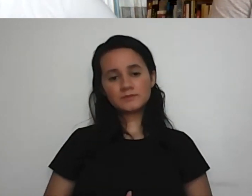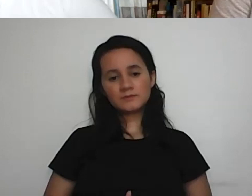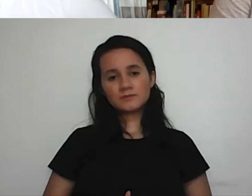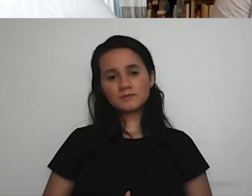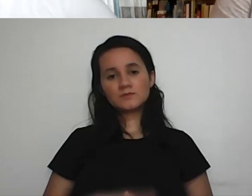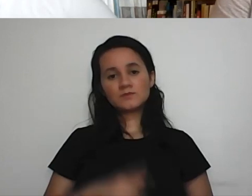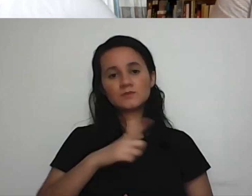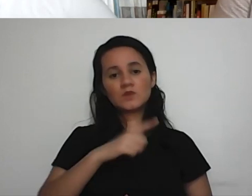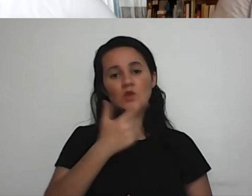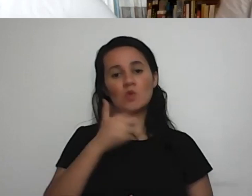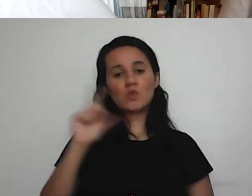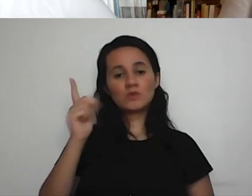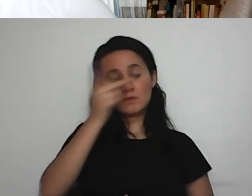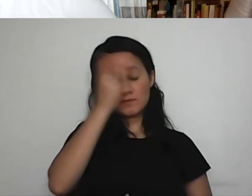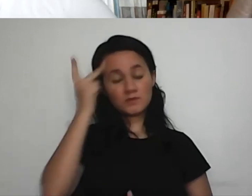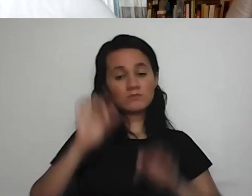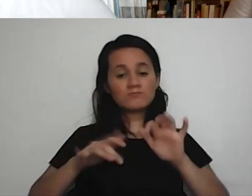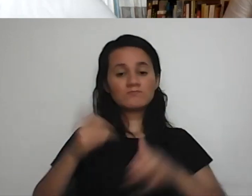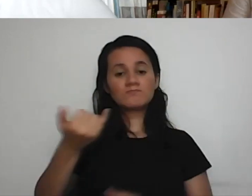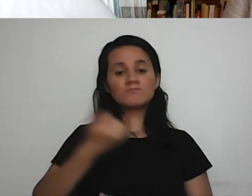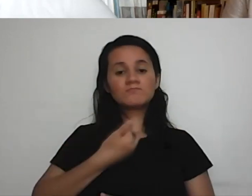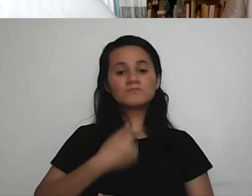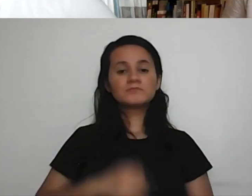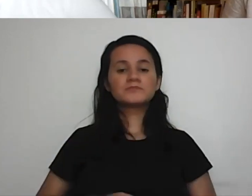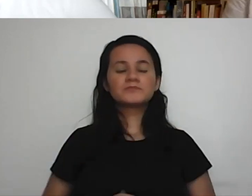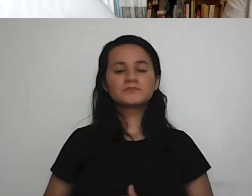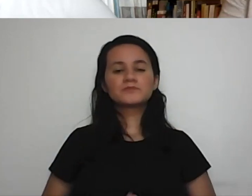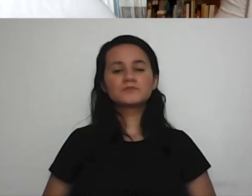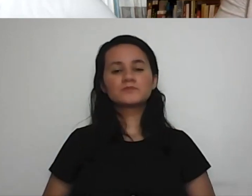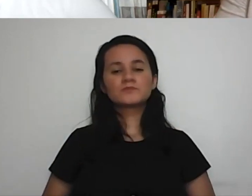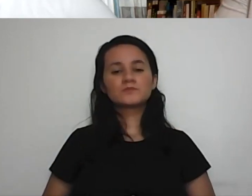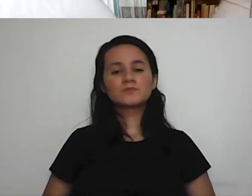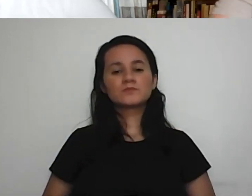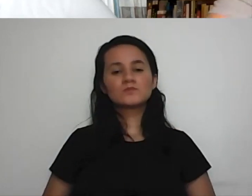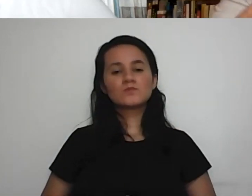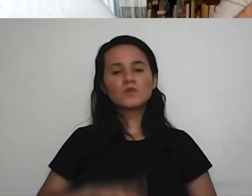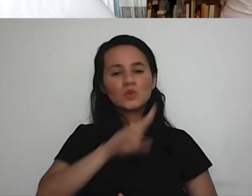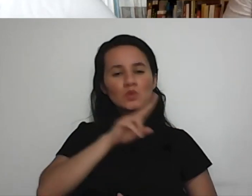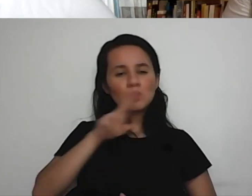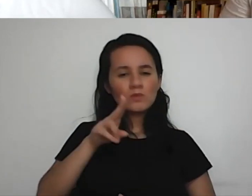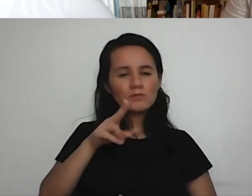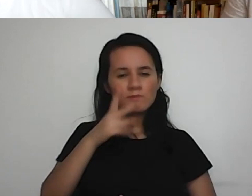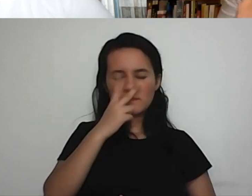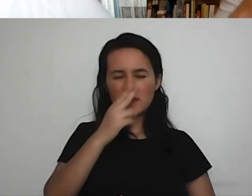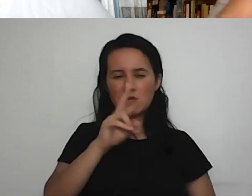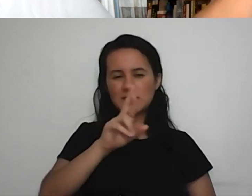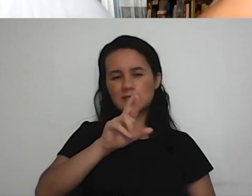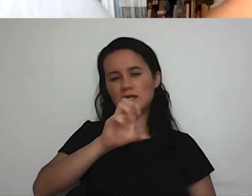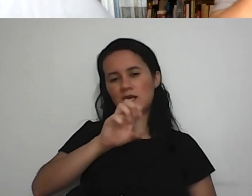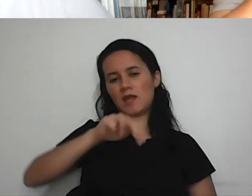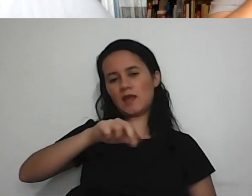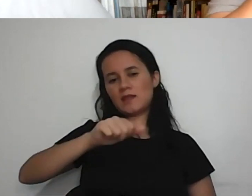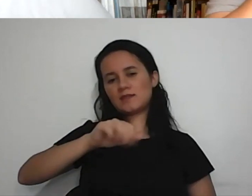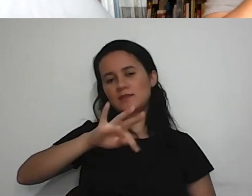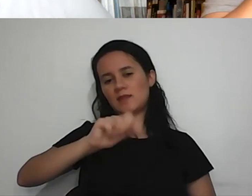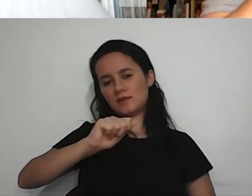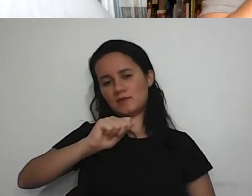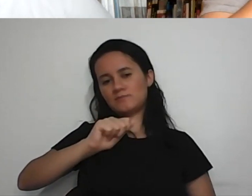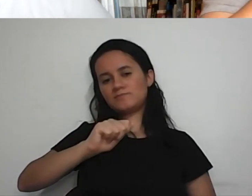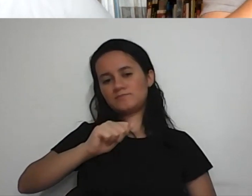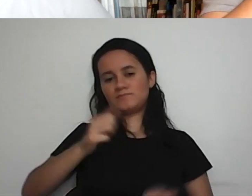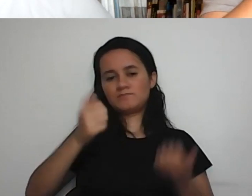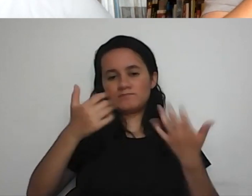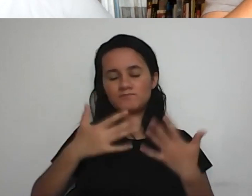Tem um outro comentário aqui da... eu não sei o nome que está aqui, acho que é Renato. O que eu falei, o conceito